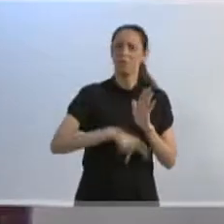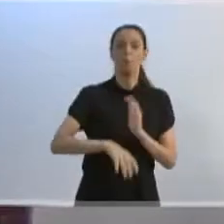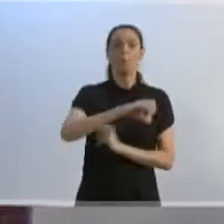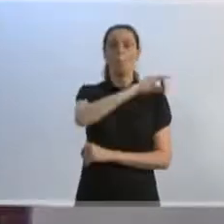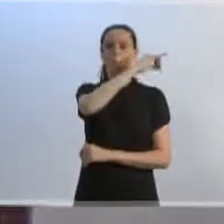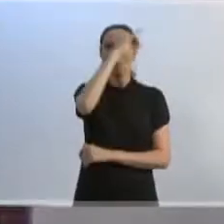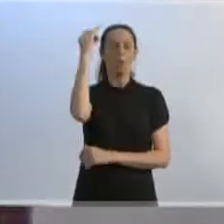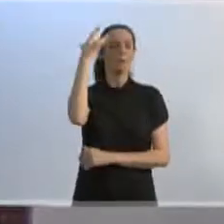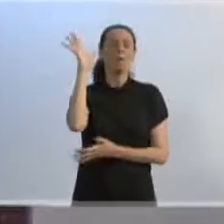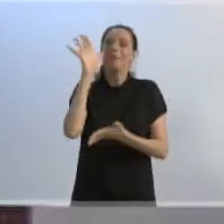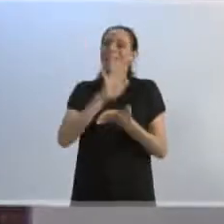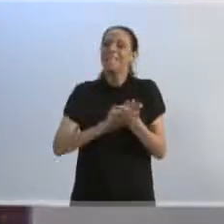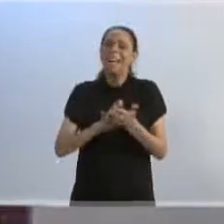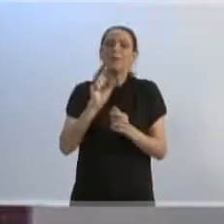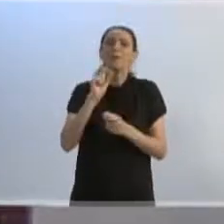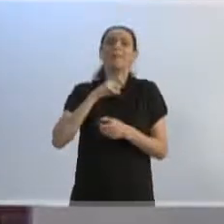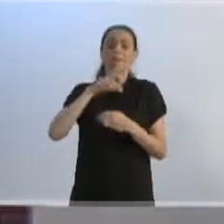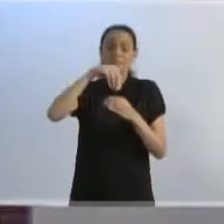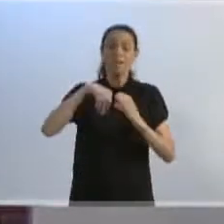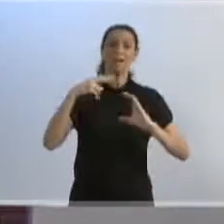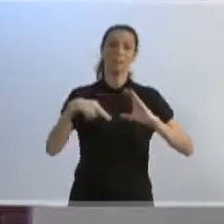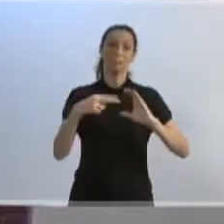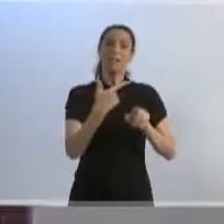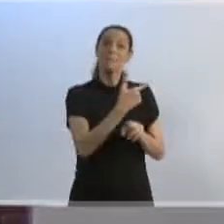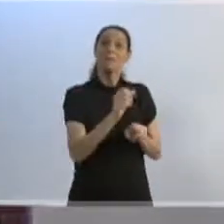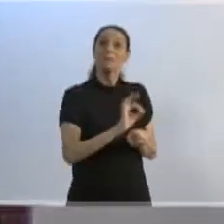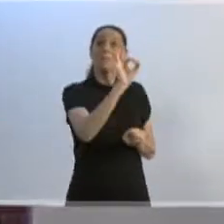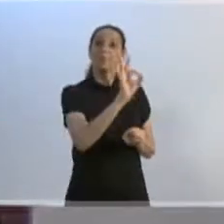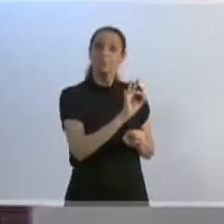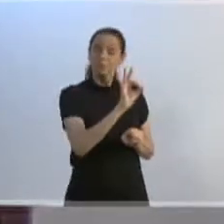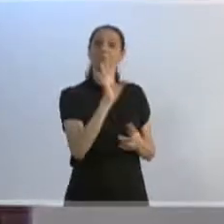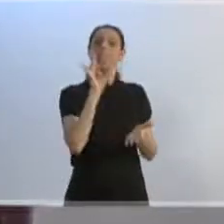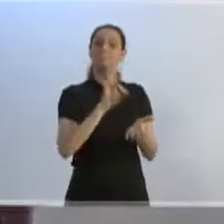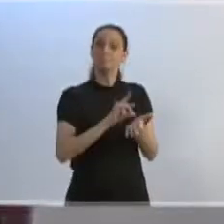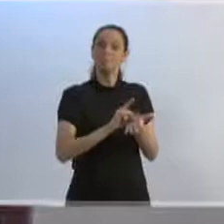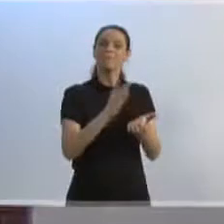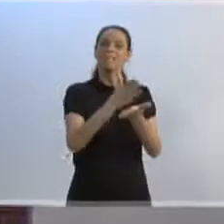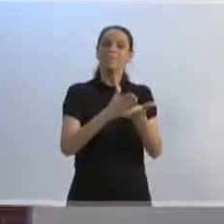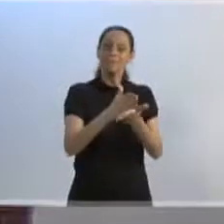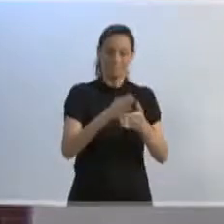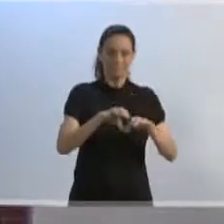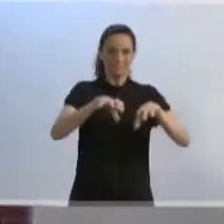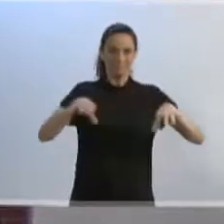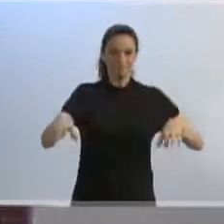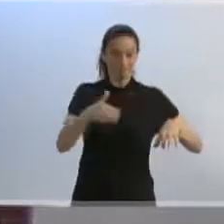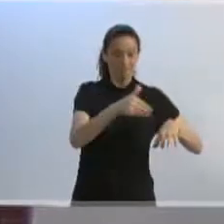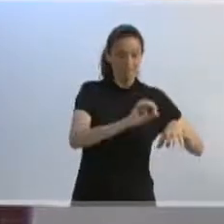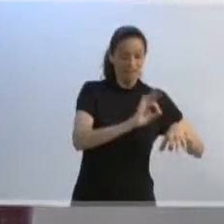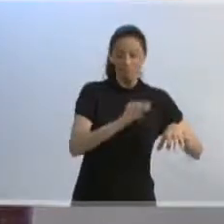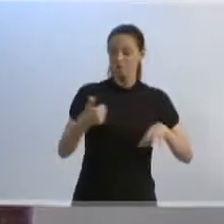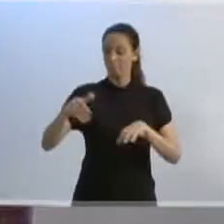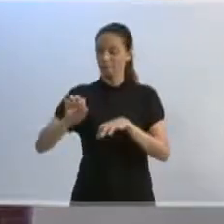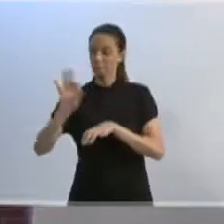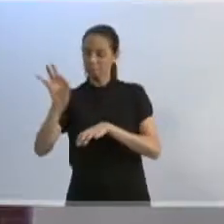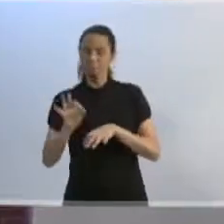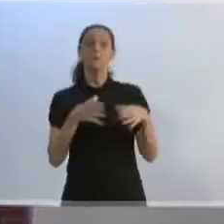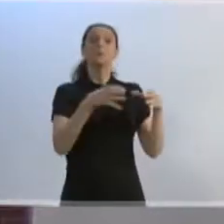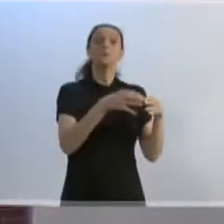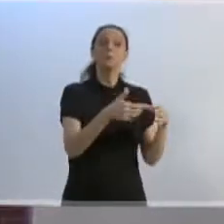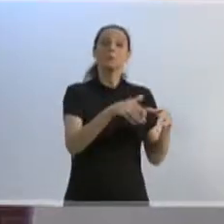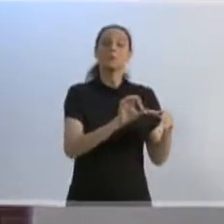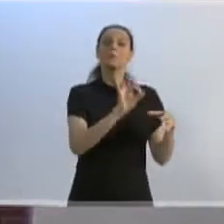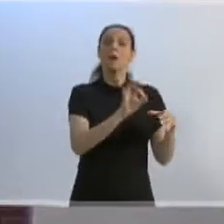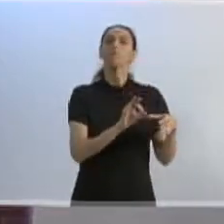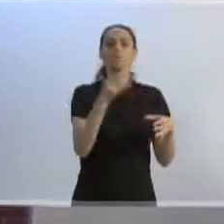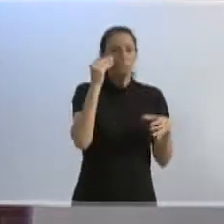nada do que passa por esta casa. E aí nós temos 20% que se dividem aqui, 10% que são realmente...